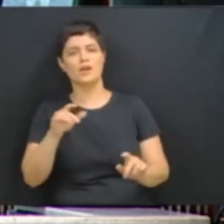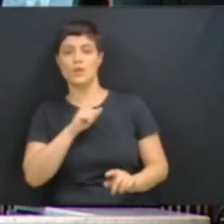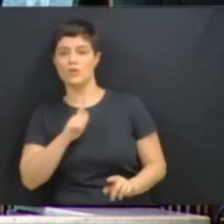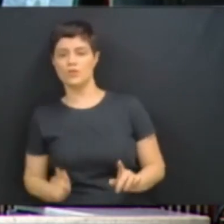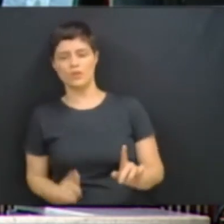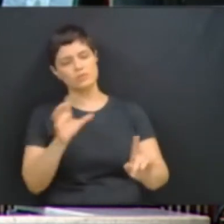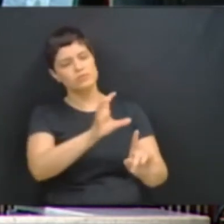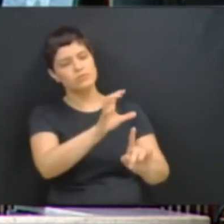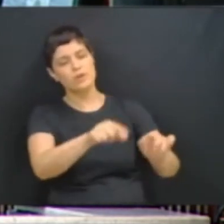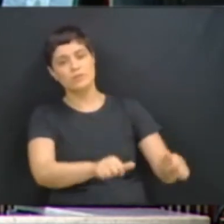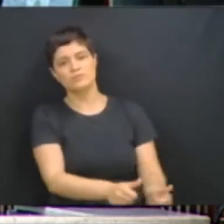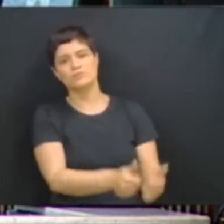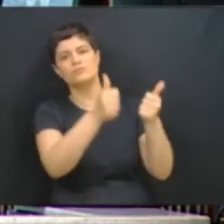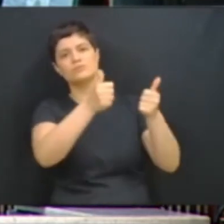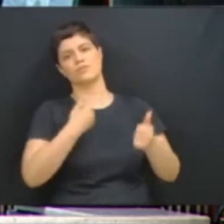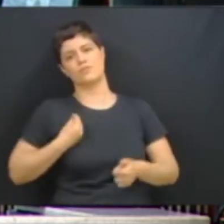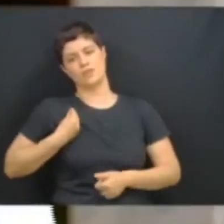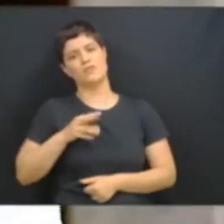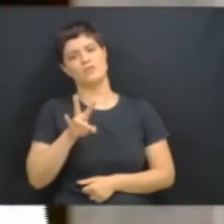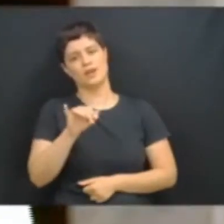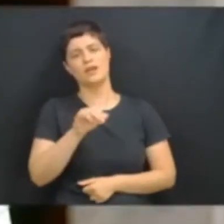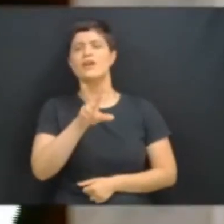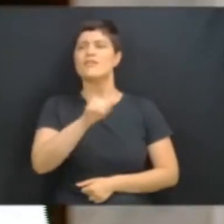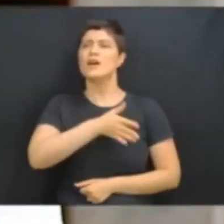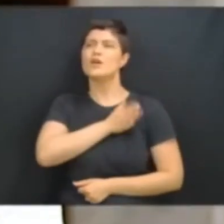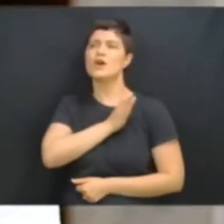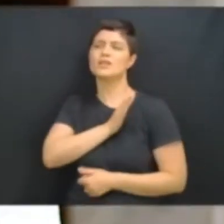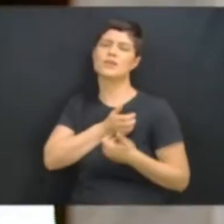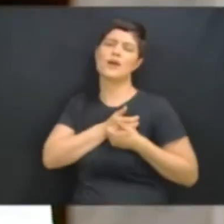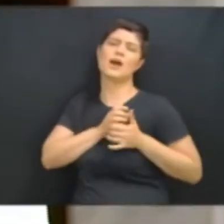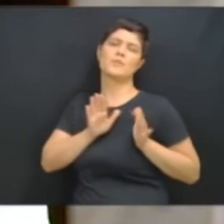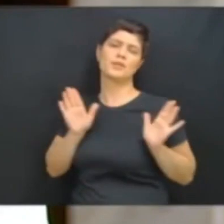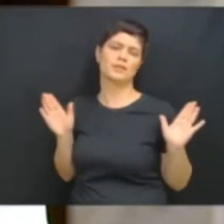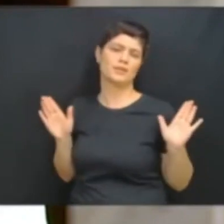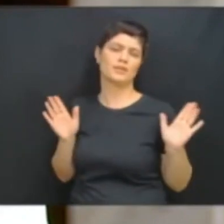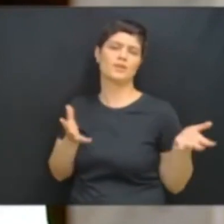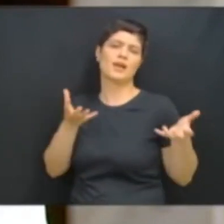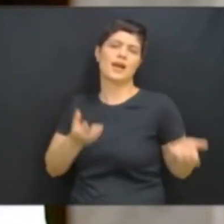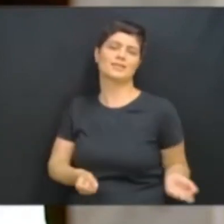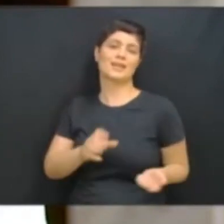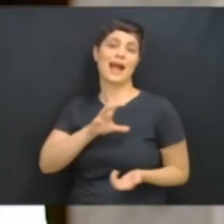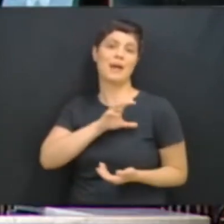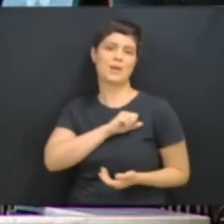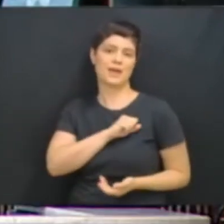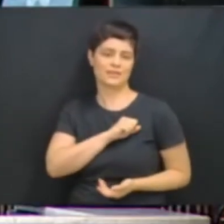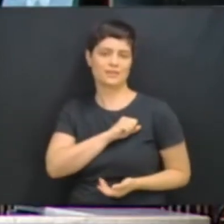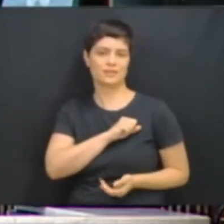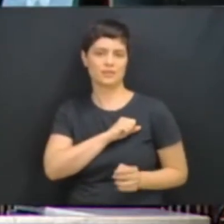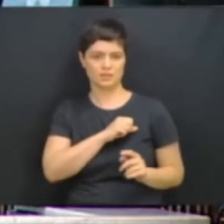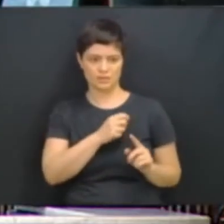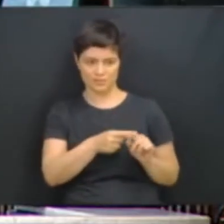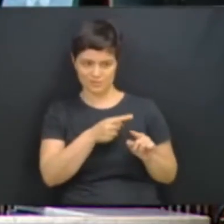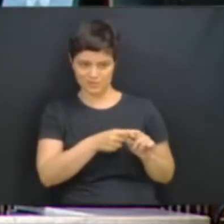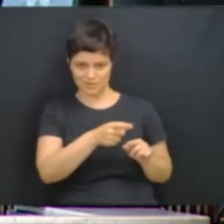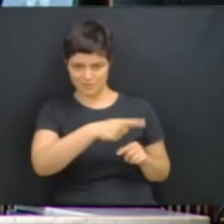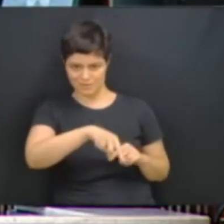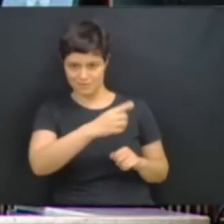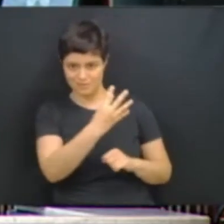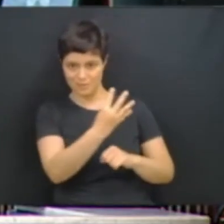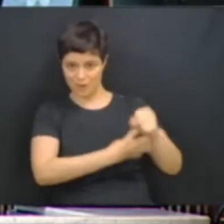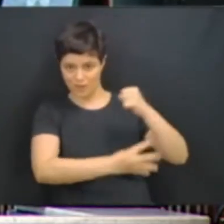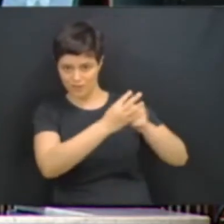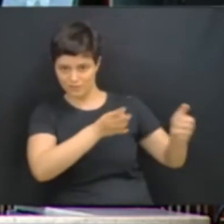vai se abrir, vão se permitir o amar, coisa que nunca foi discutida nos últimos 4